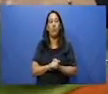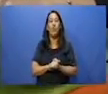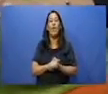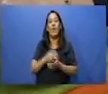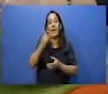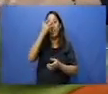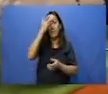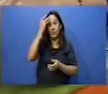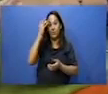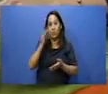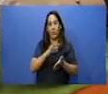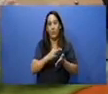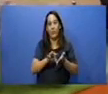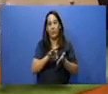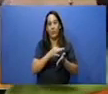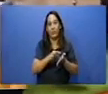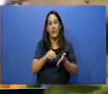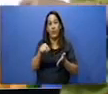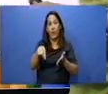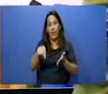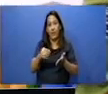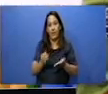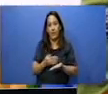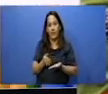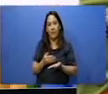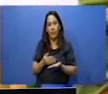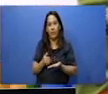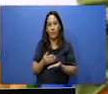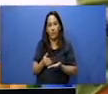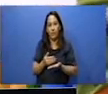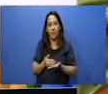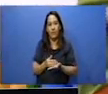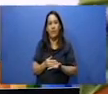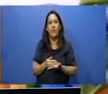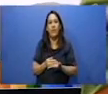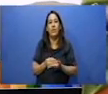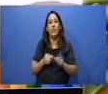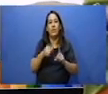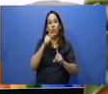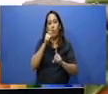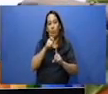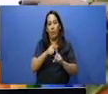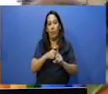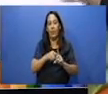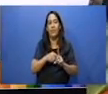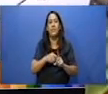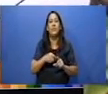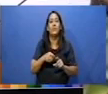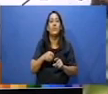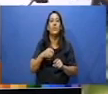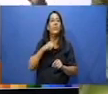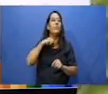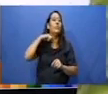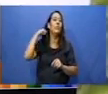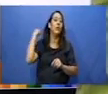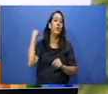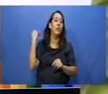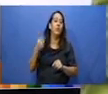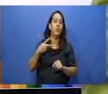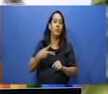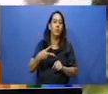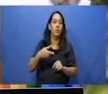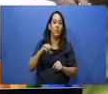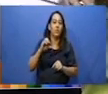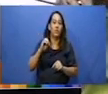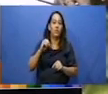essa notícia, leu essa notícia, quando? Em 29 de abril de 2019. Já tinha